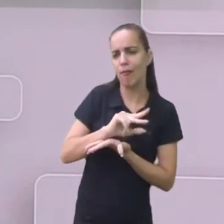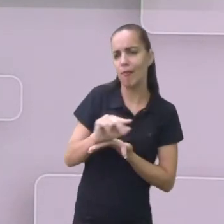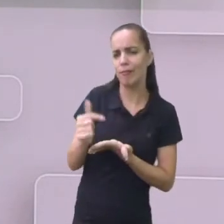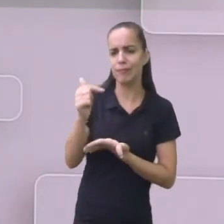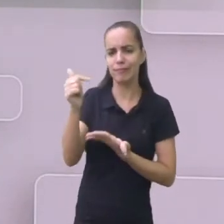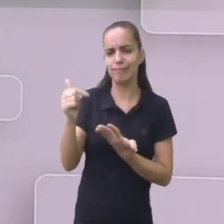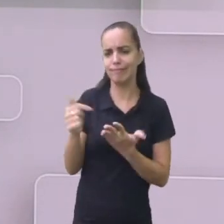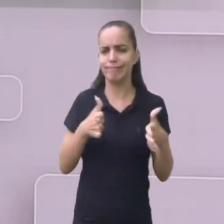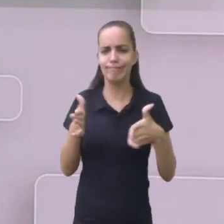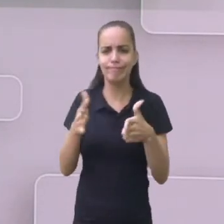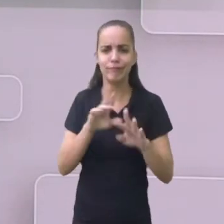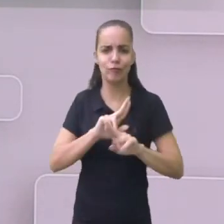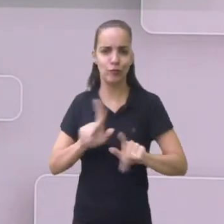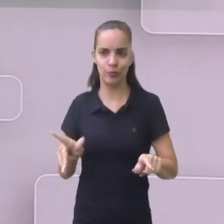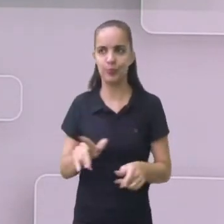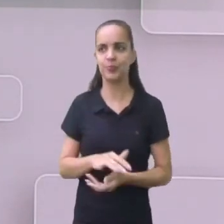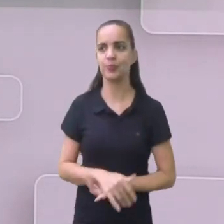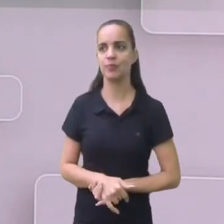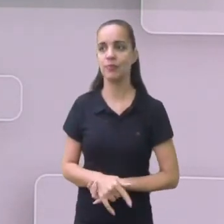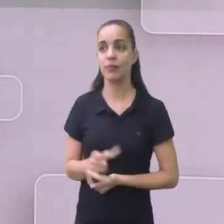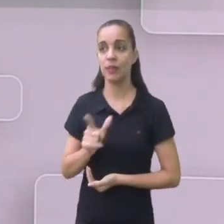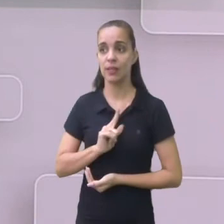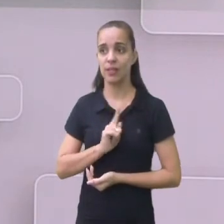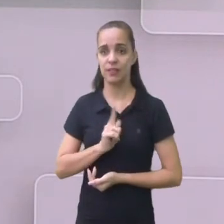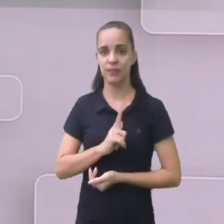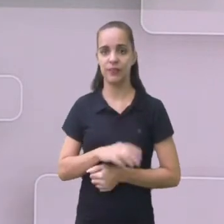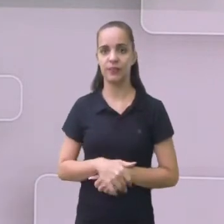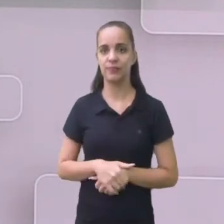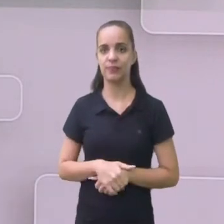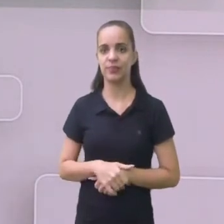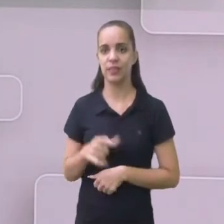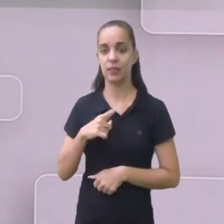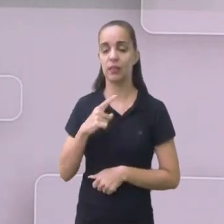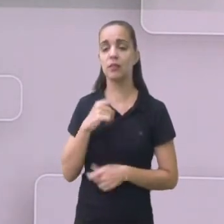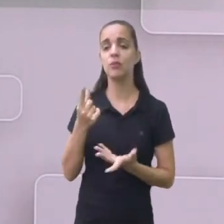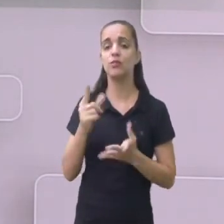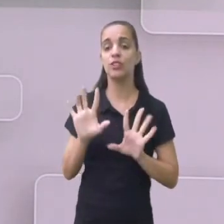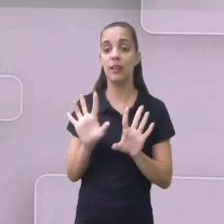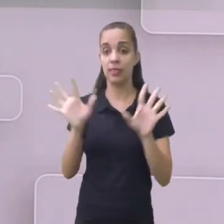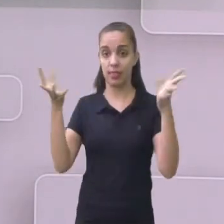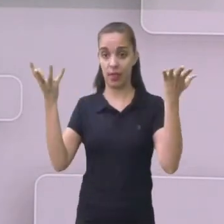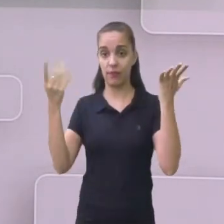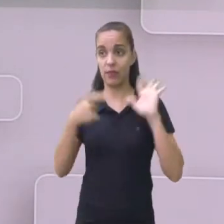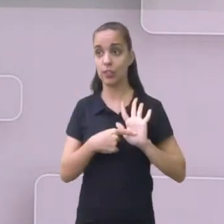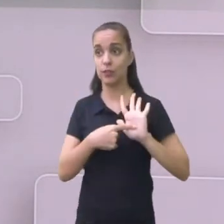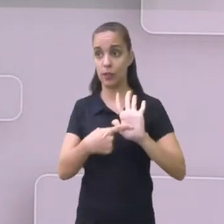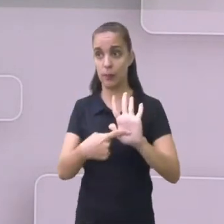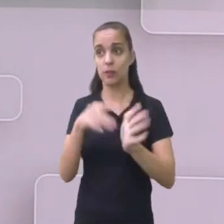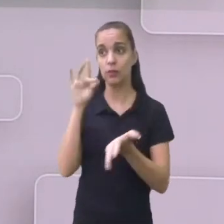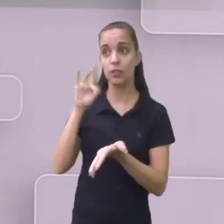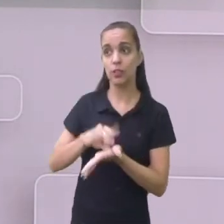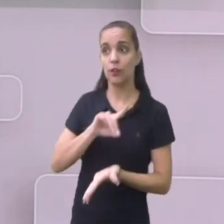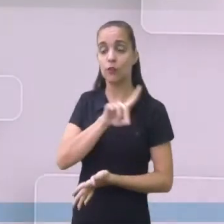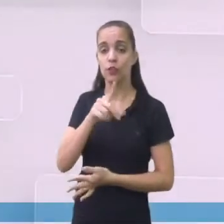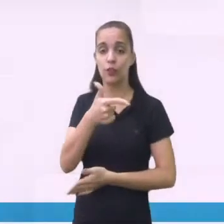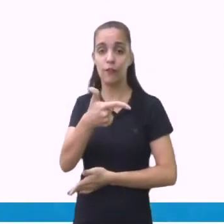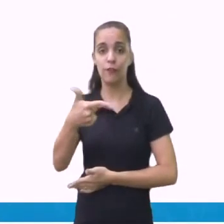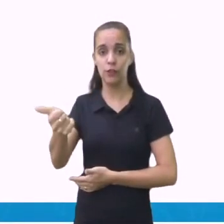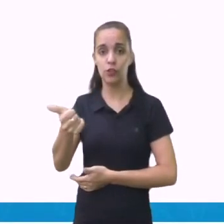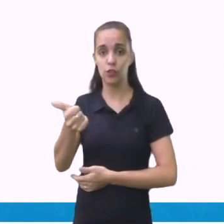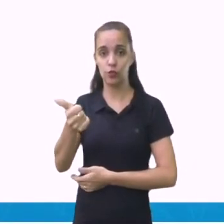dessa forma. E aí a gente tem, no dia da inauguração, né, Brasília foi inaugurada no dia 21 de abril